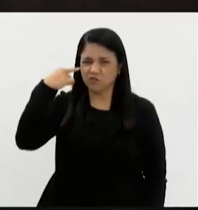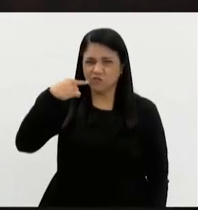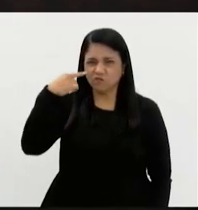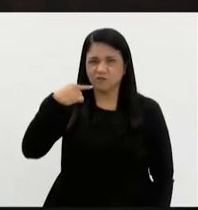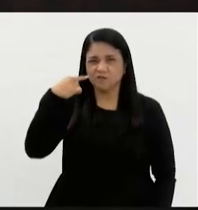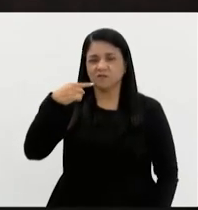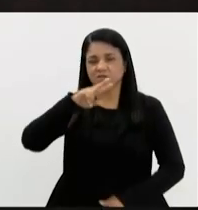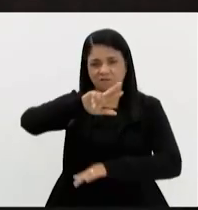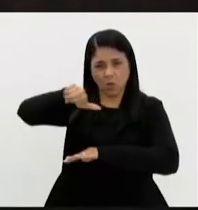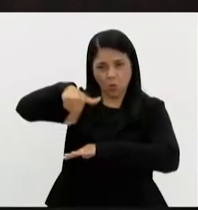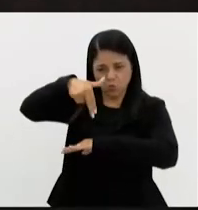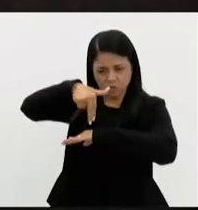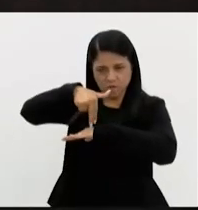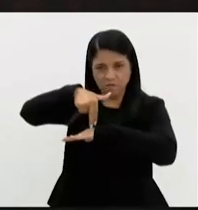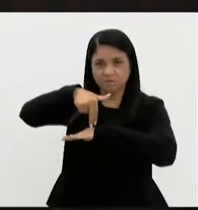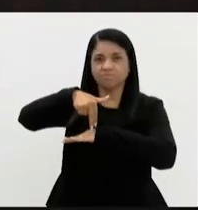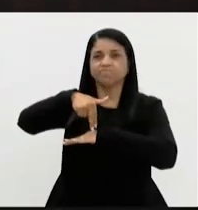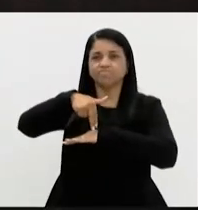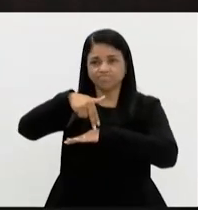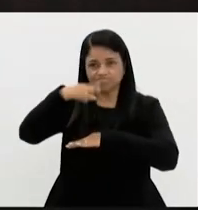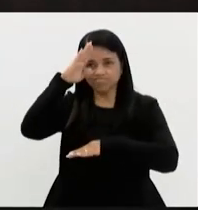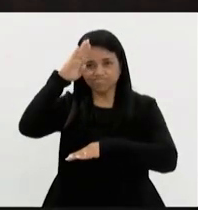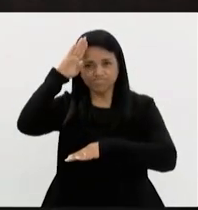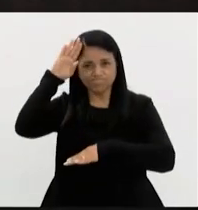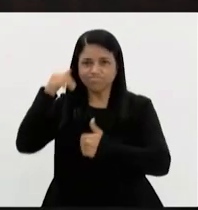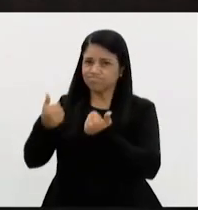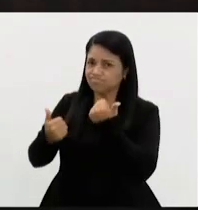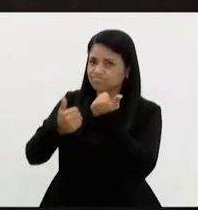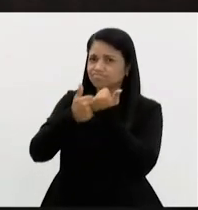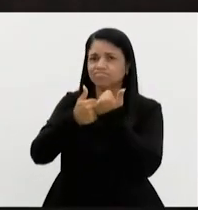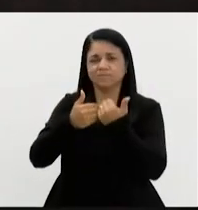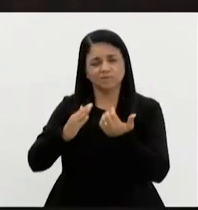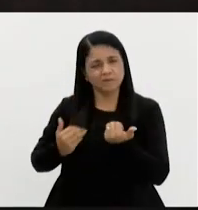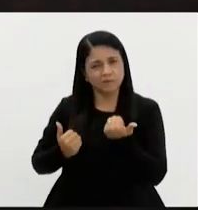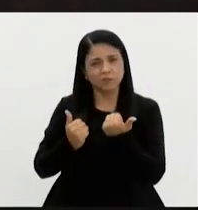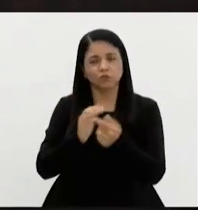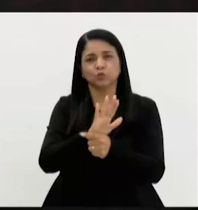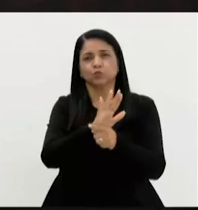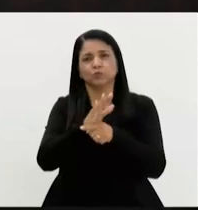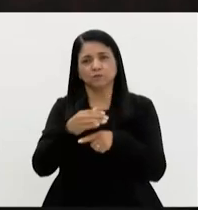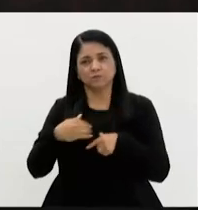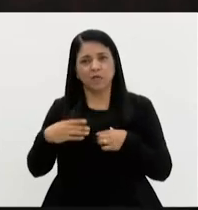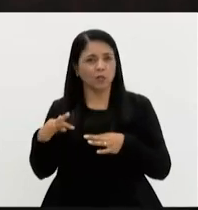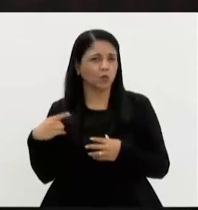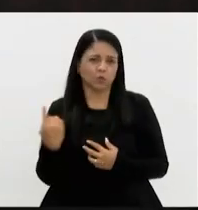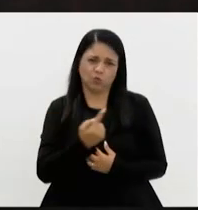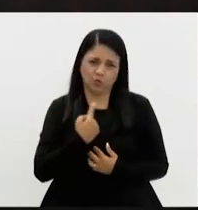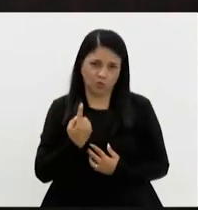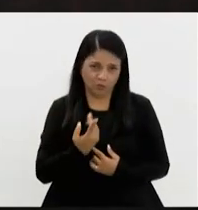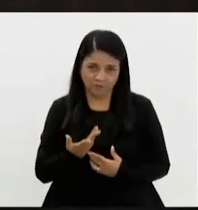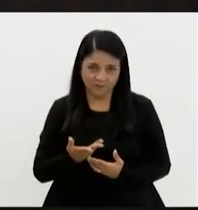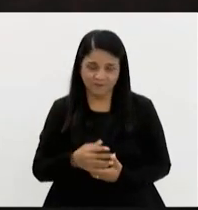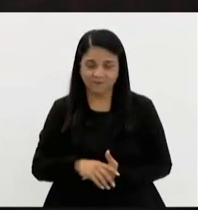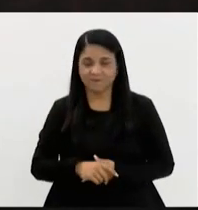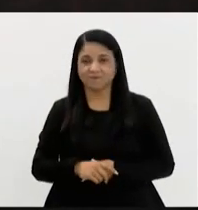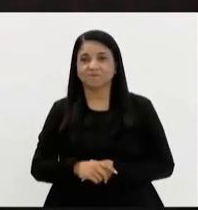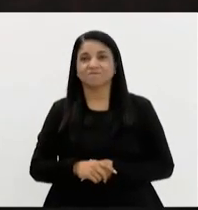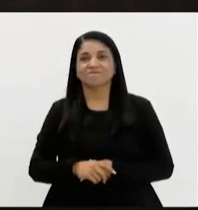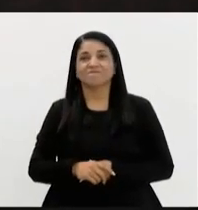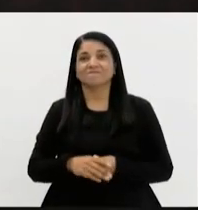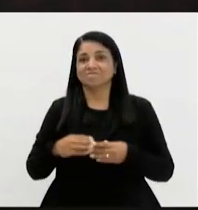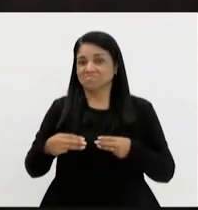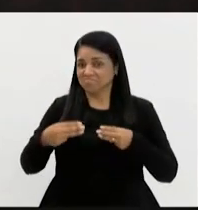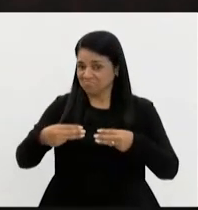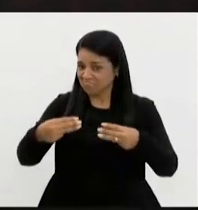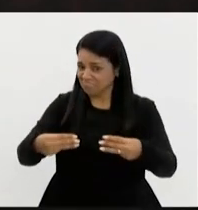tem muito a contribuir academicamente para todos nós bom eh falar depois da ministra dilen é um grande